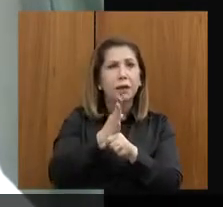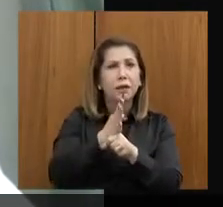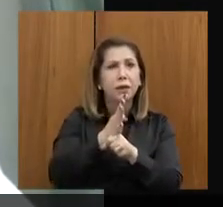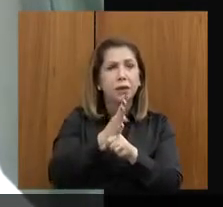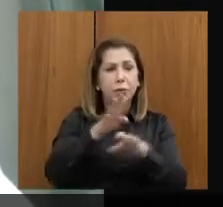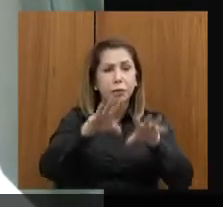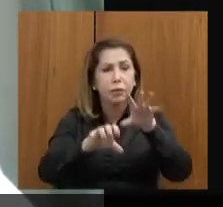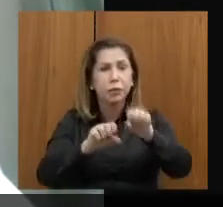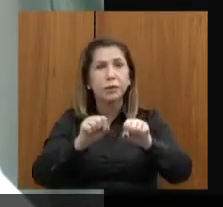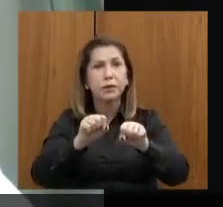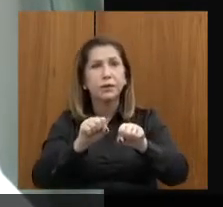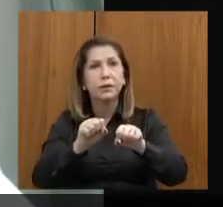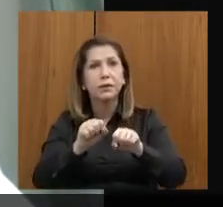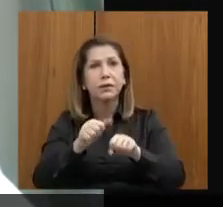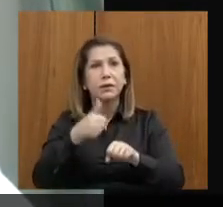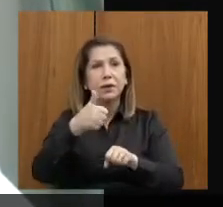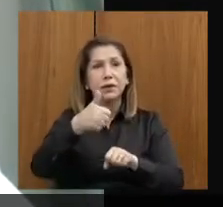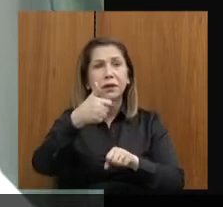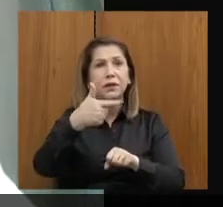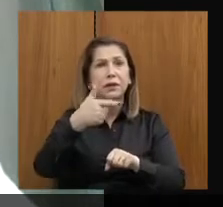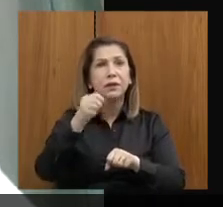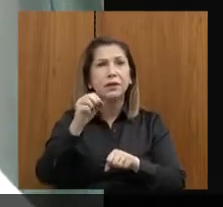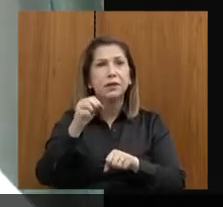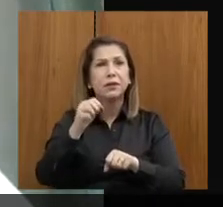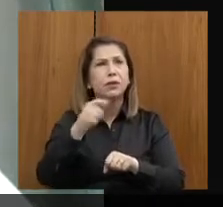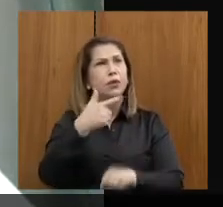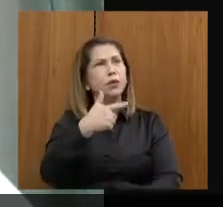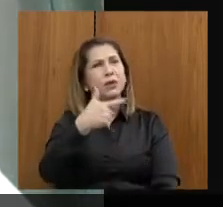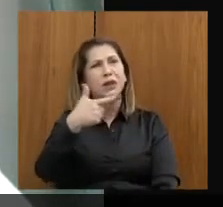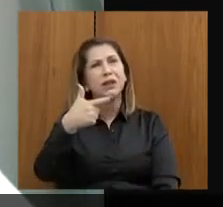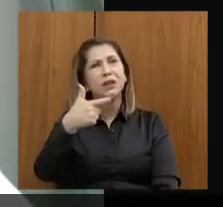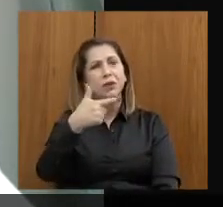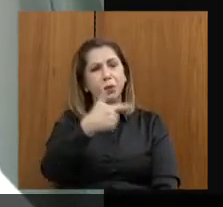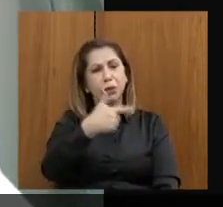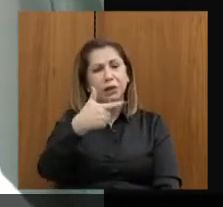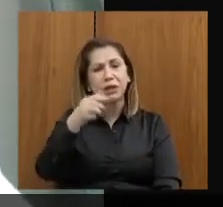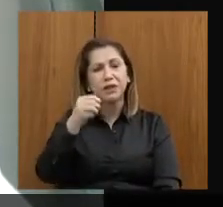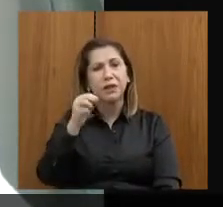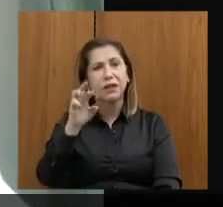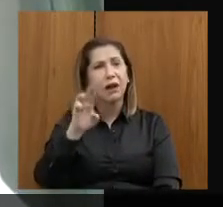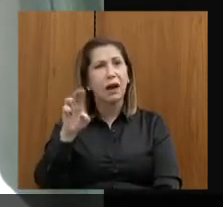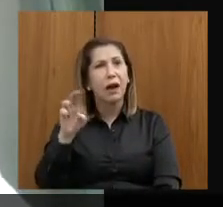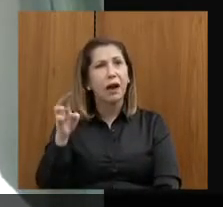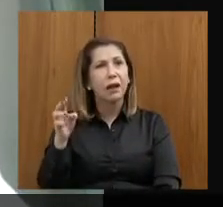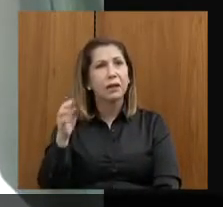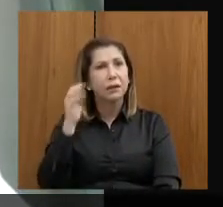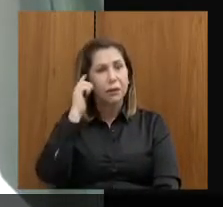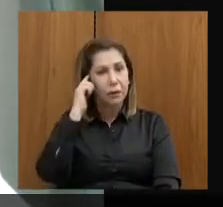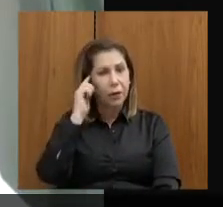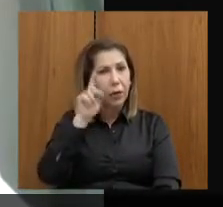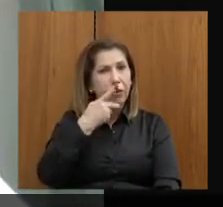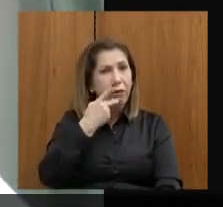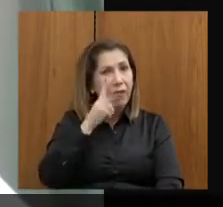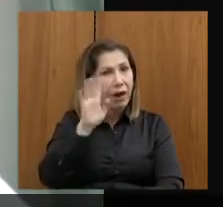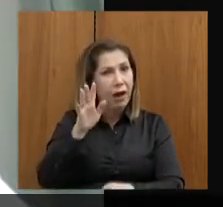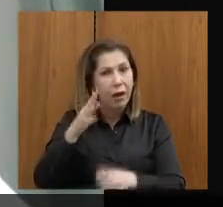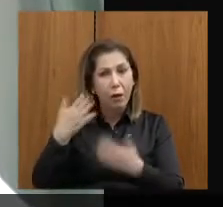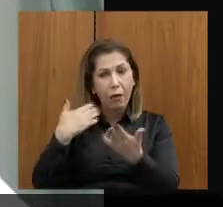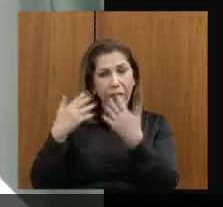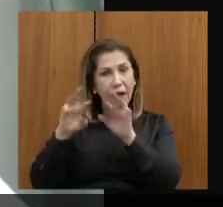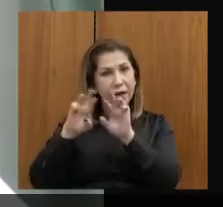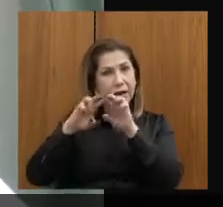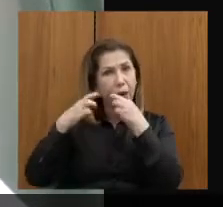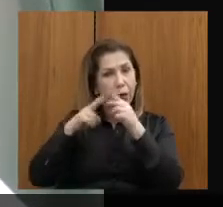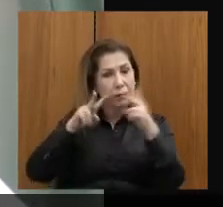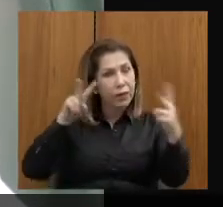regulação fundiária 250 200 m é preciso confirmar esses números tá uma conversa numa reunião